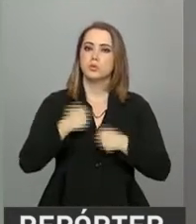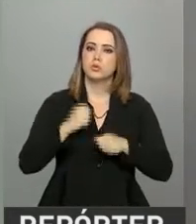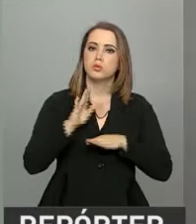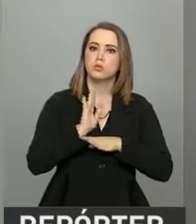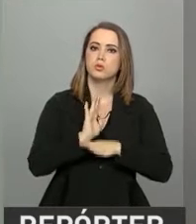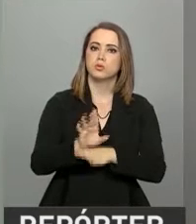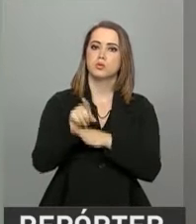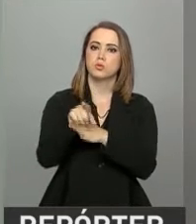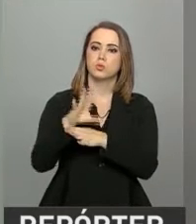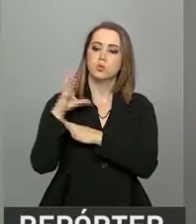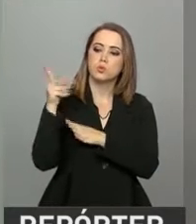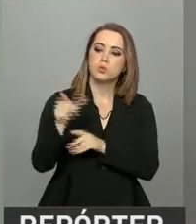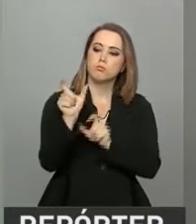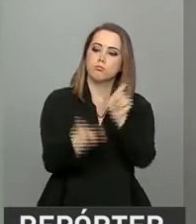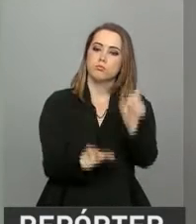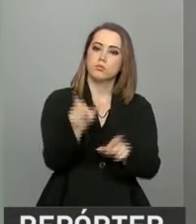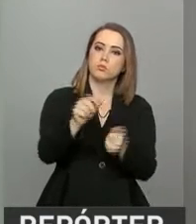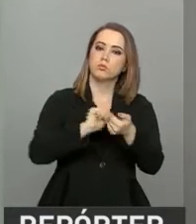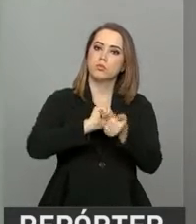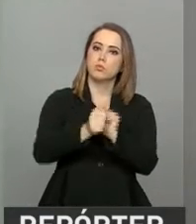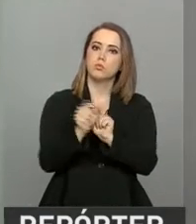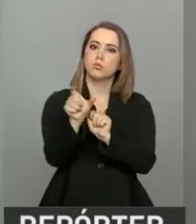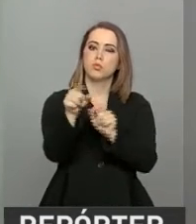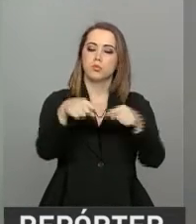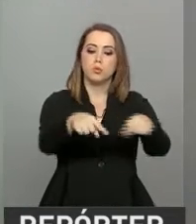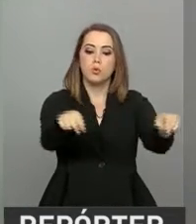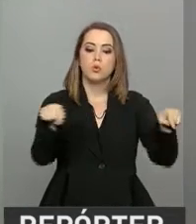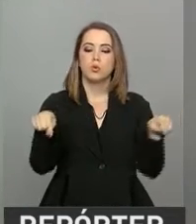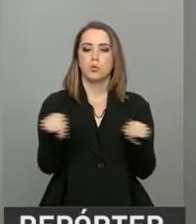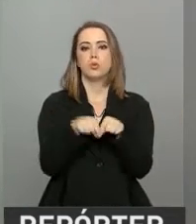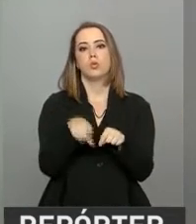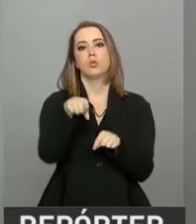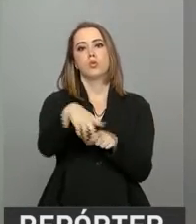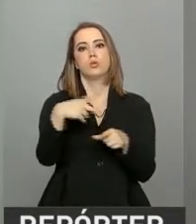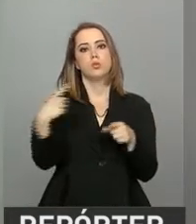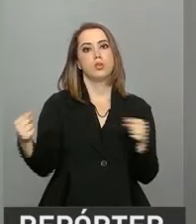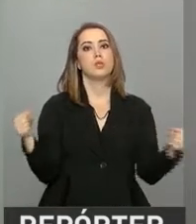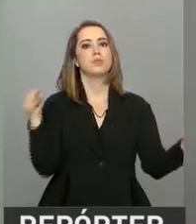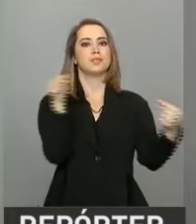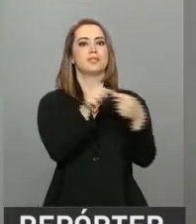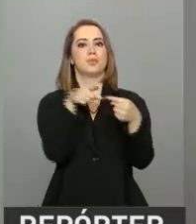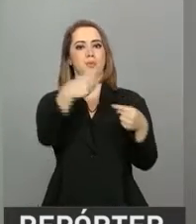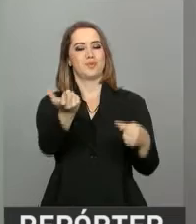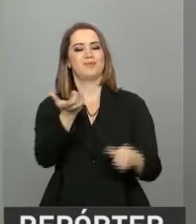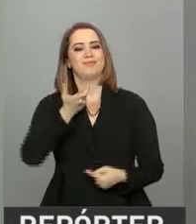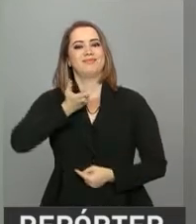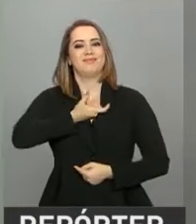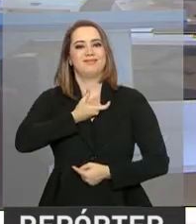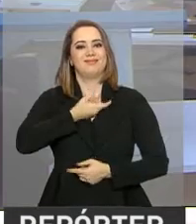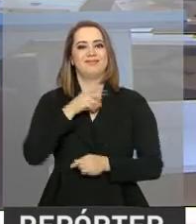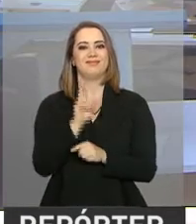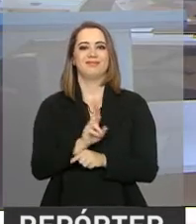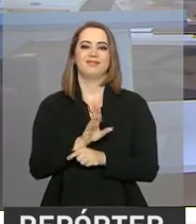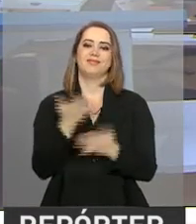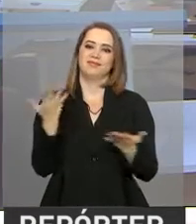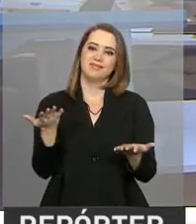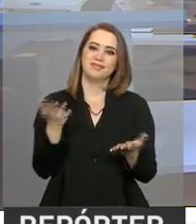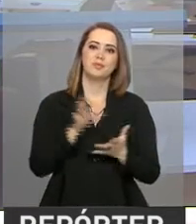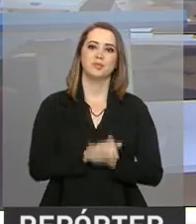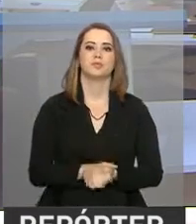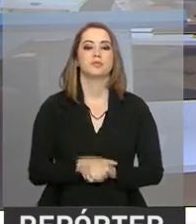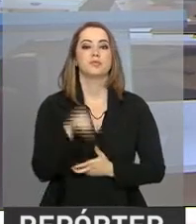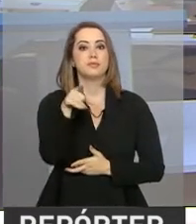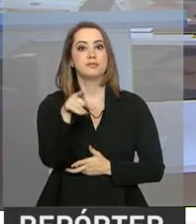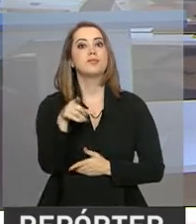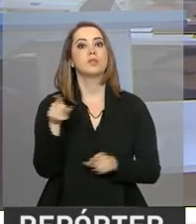para todo mundo, né, para o ginásio, para conseguir esse objetivo que era essa medalha, né, tão esperada. E